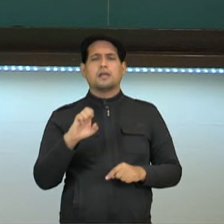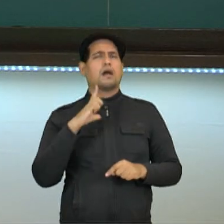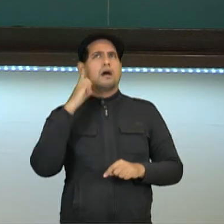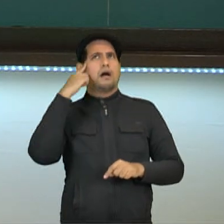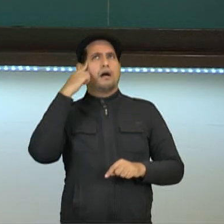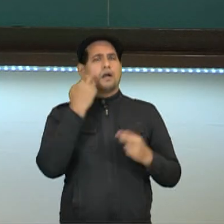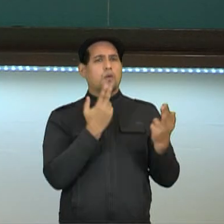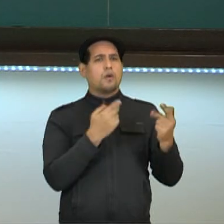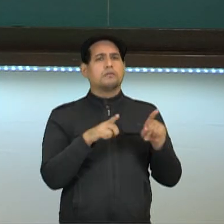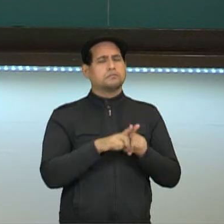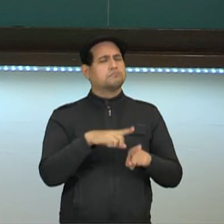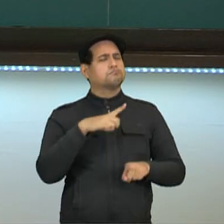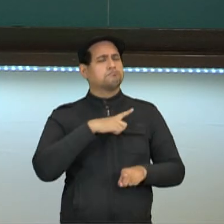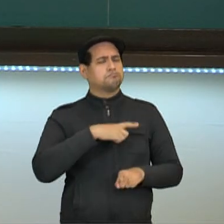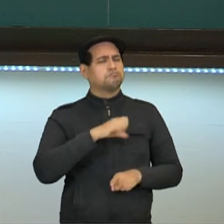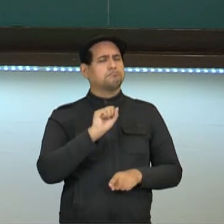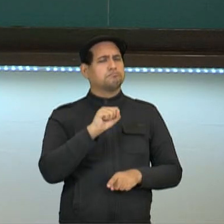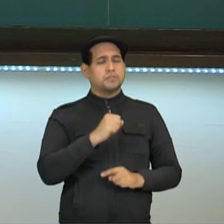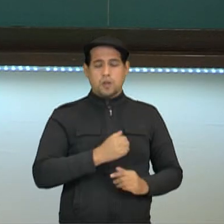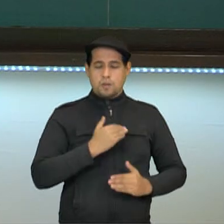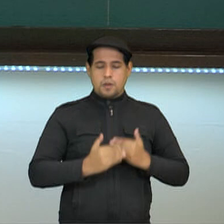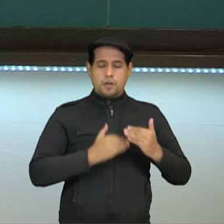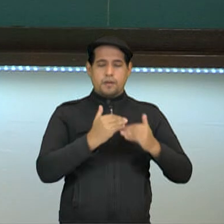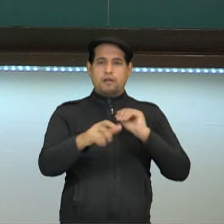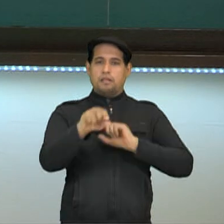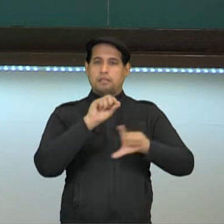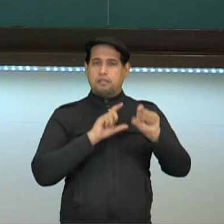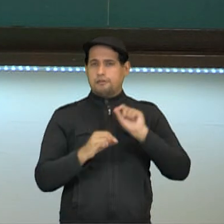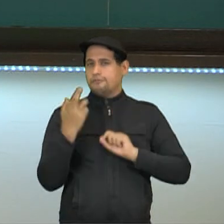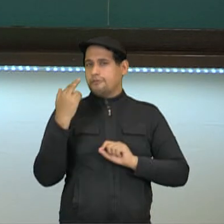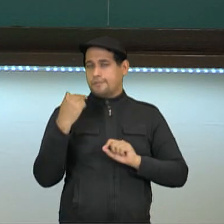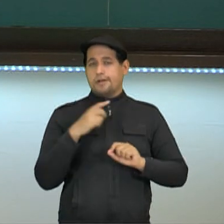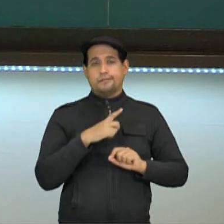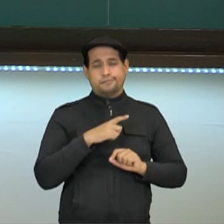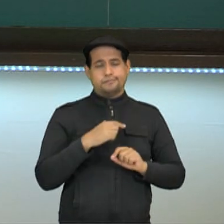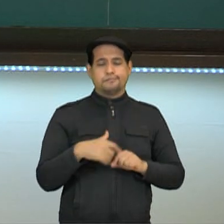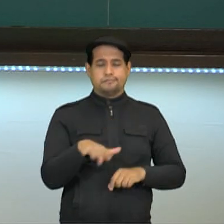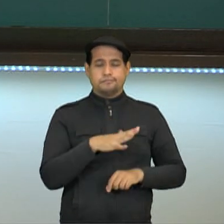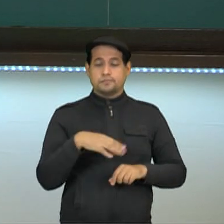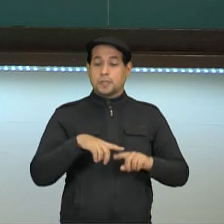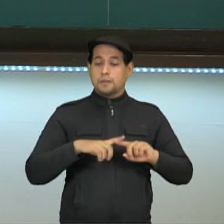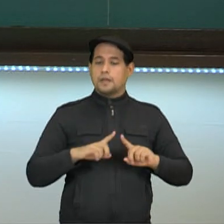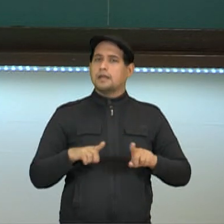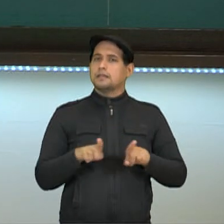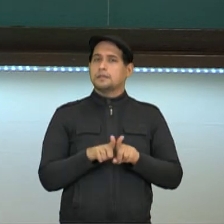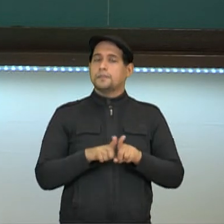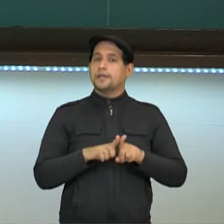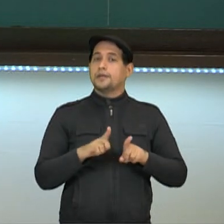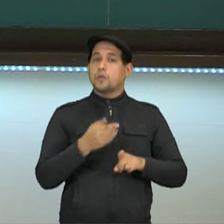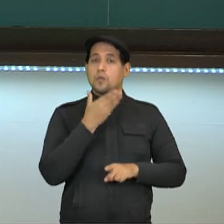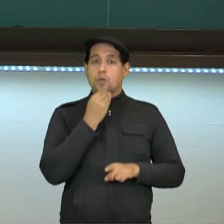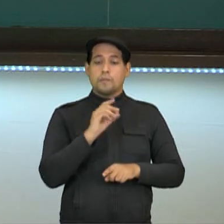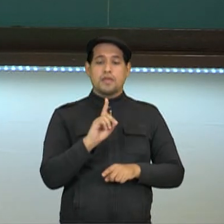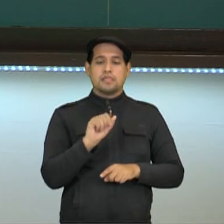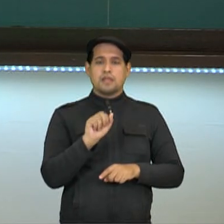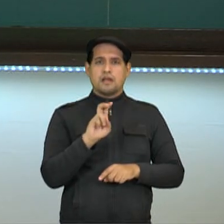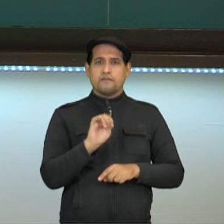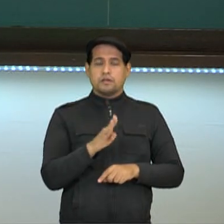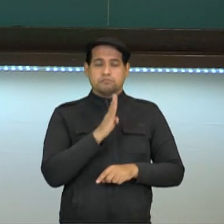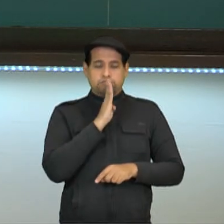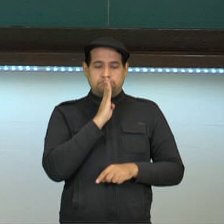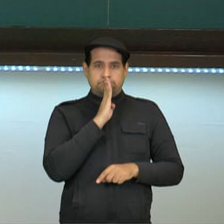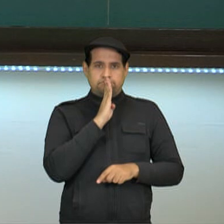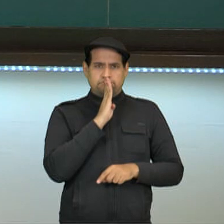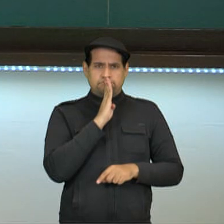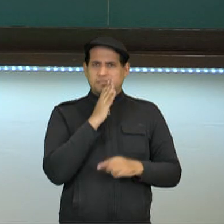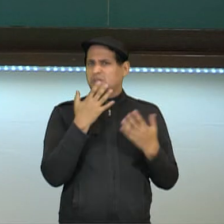Darwin, de que existia realmente um processo de seleção natural atuando sobre as espécies. Até então, Darwin estava quietinho lá com os dados dele,